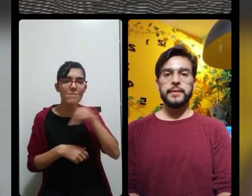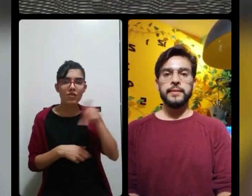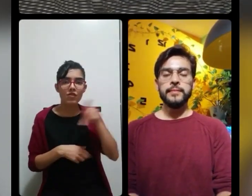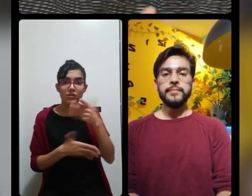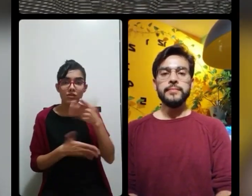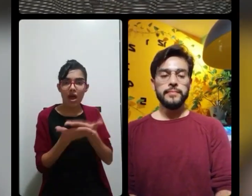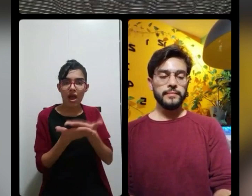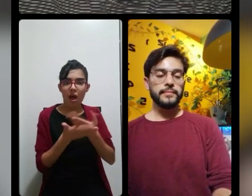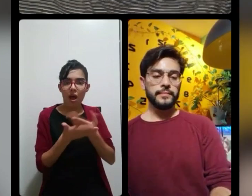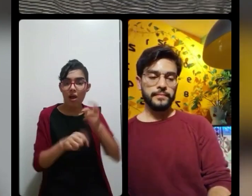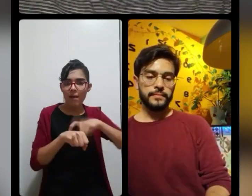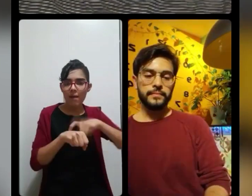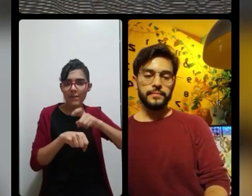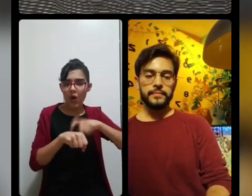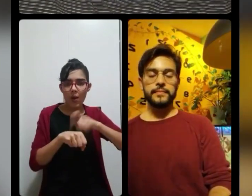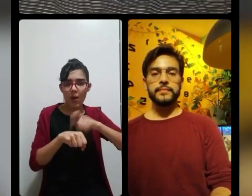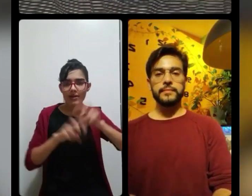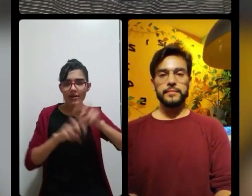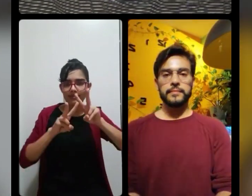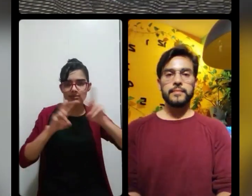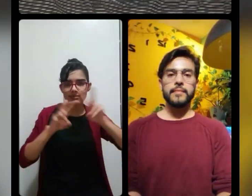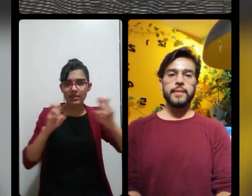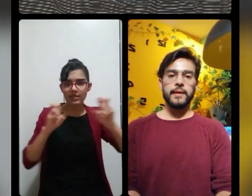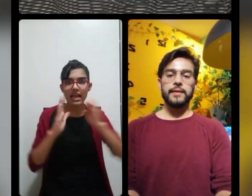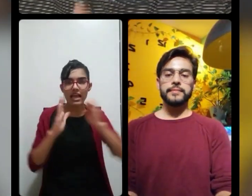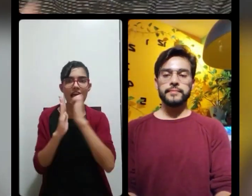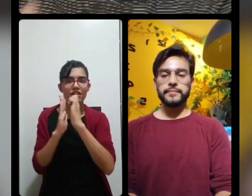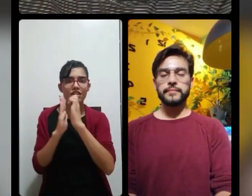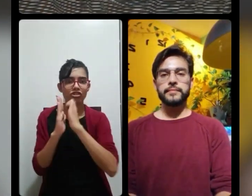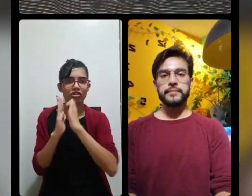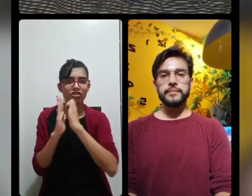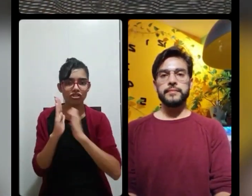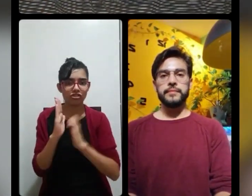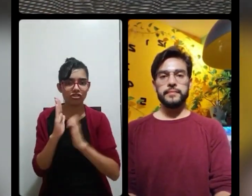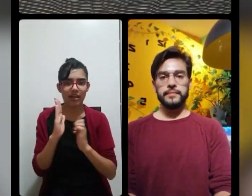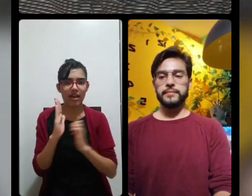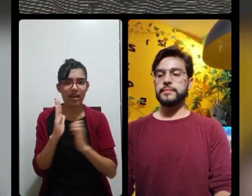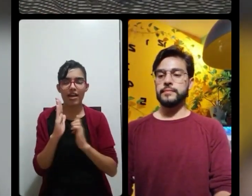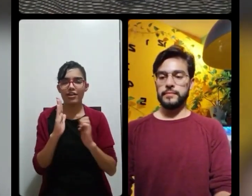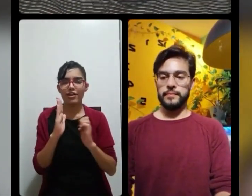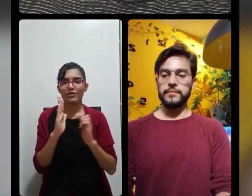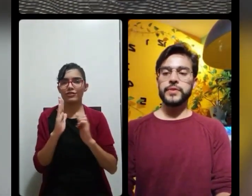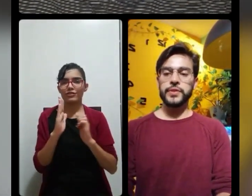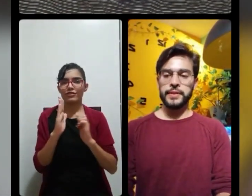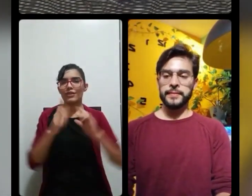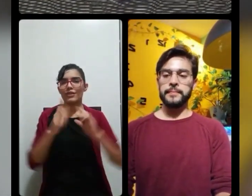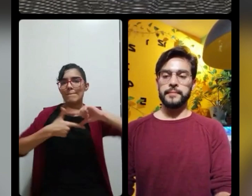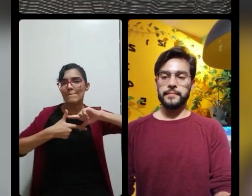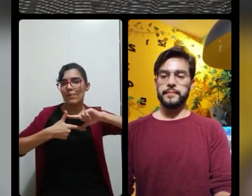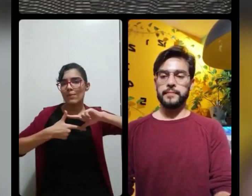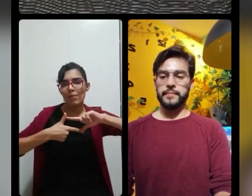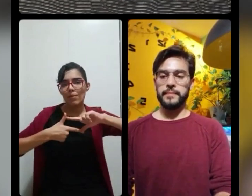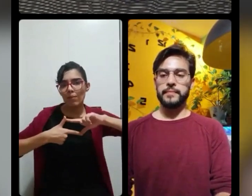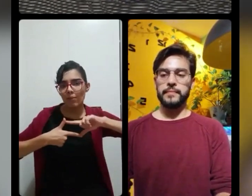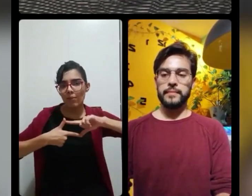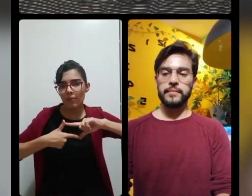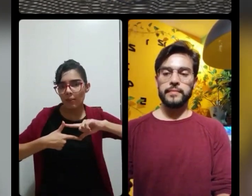sobre a estética romântica, sobre a estética modernista, sobre qualquer questão